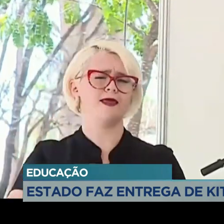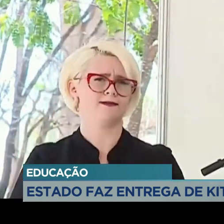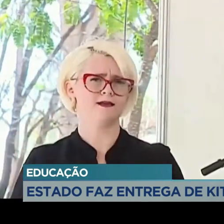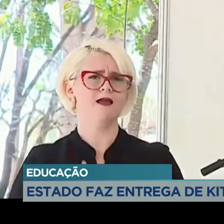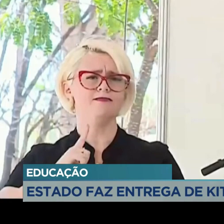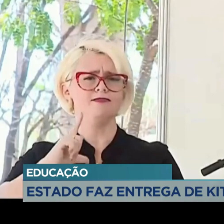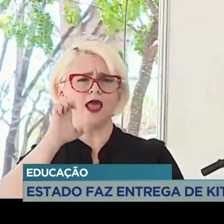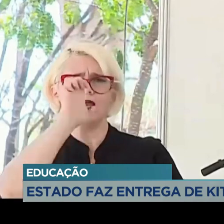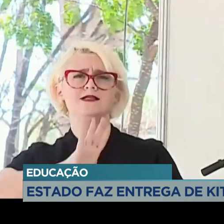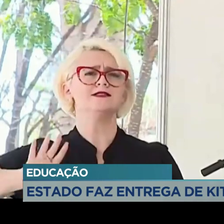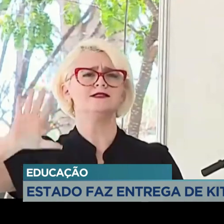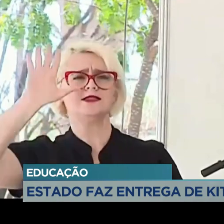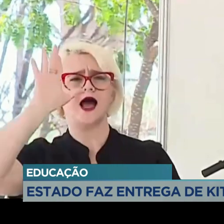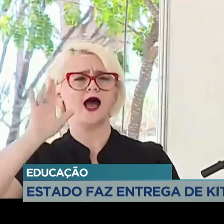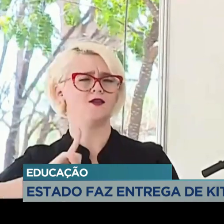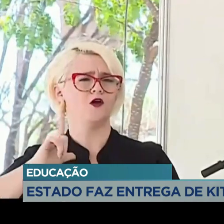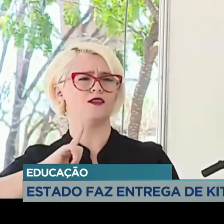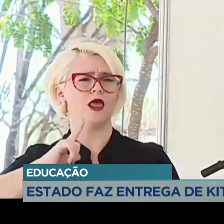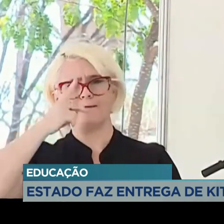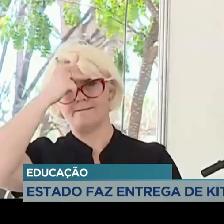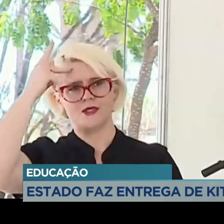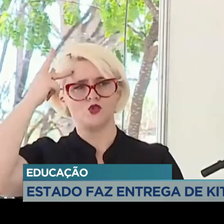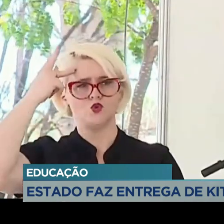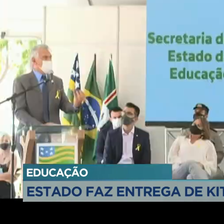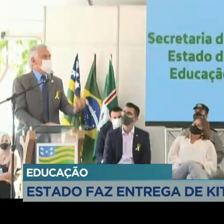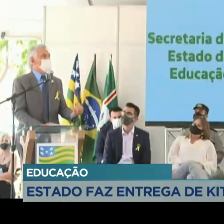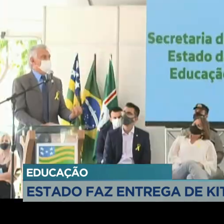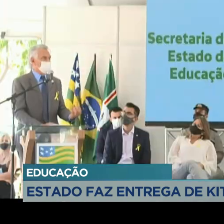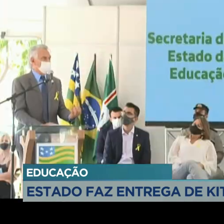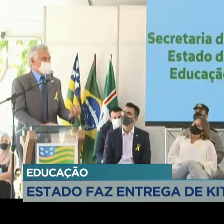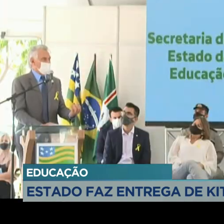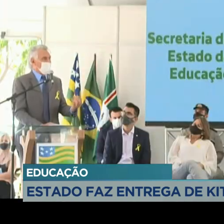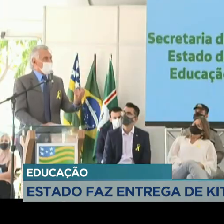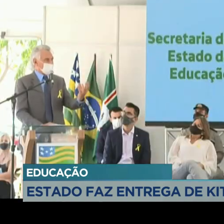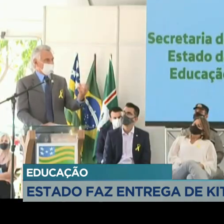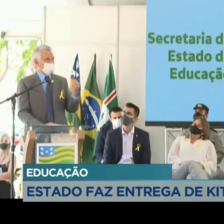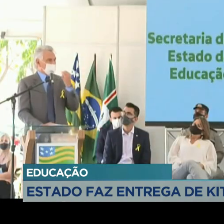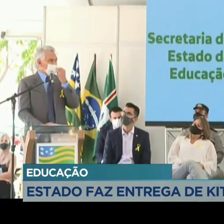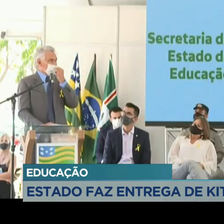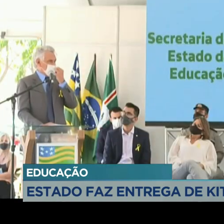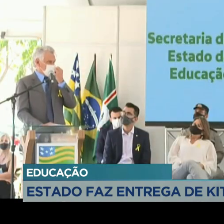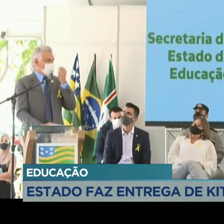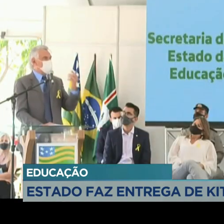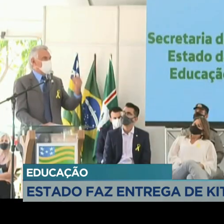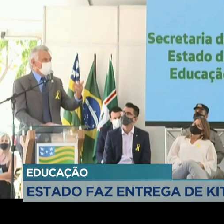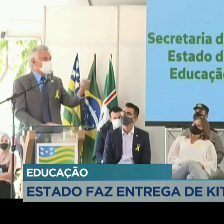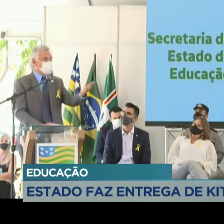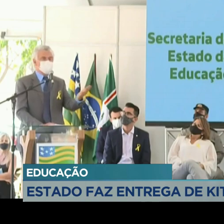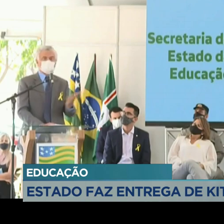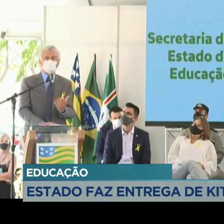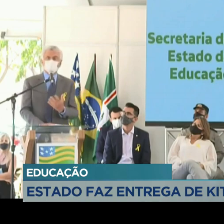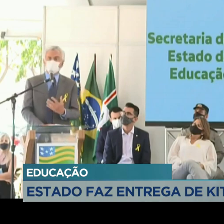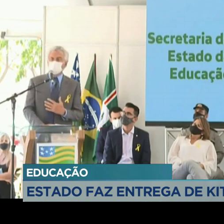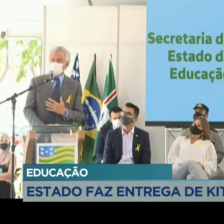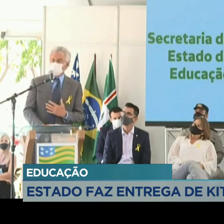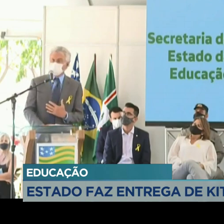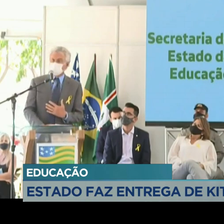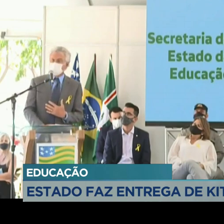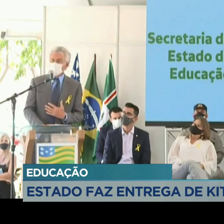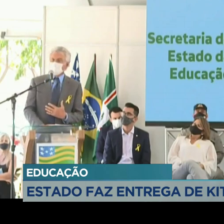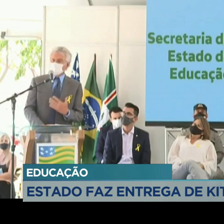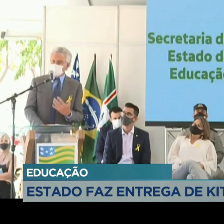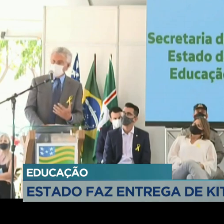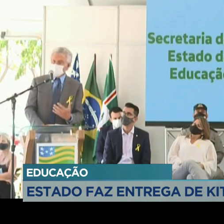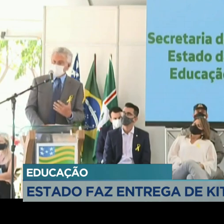buscar esse kit de alimentação. Isso é um cuidado que nós estamos tendo para que não haja aglomeração e nem tenha um risco maior